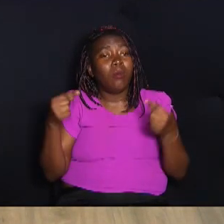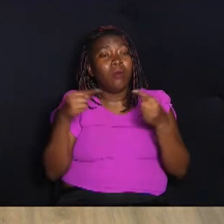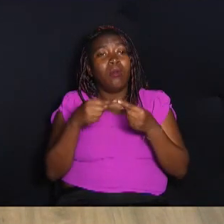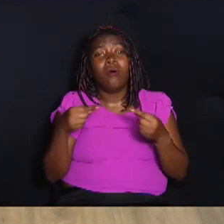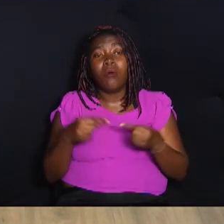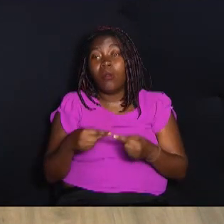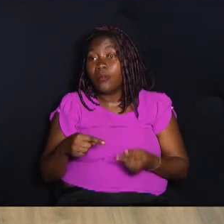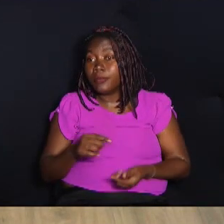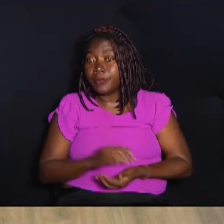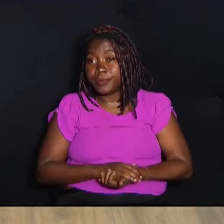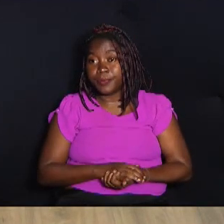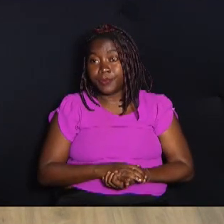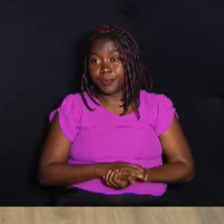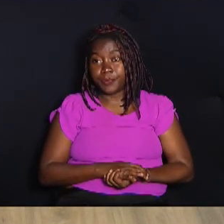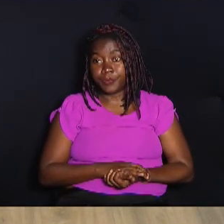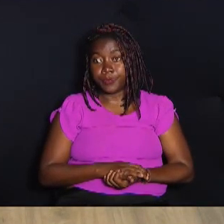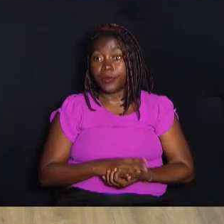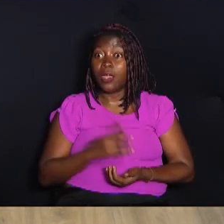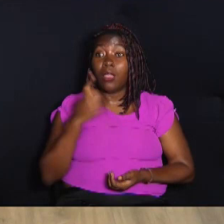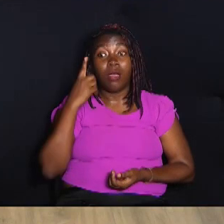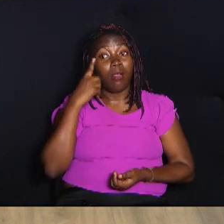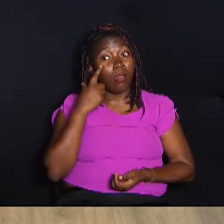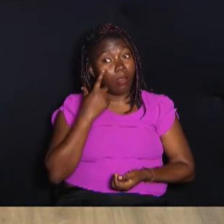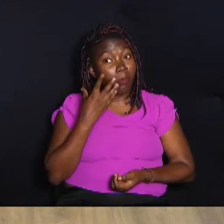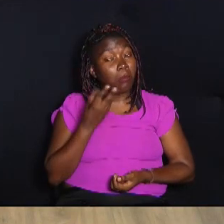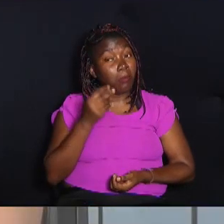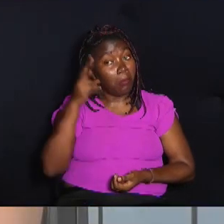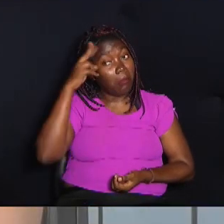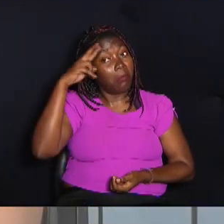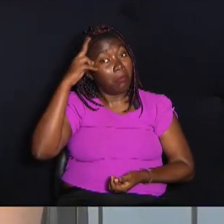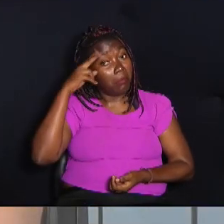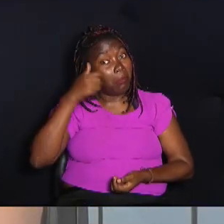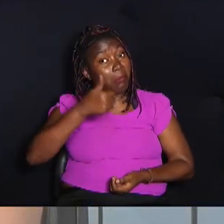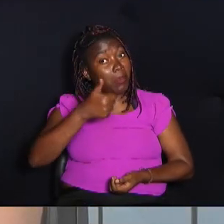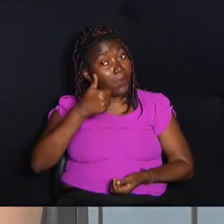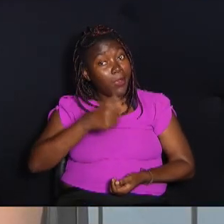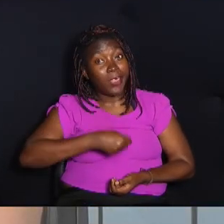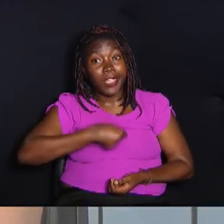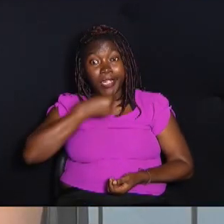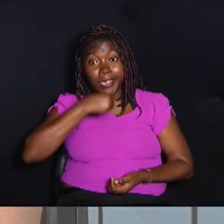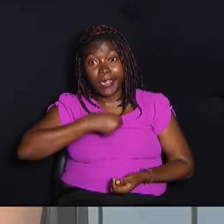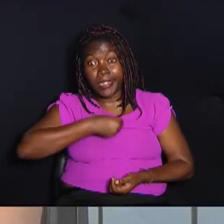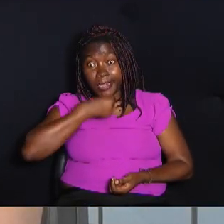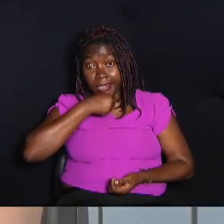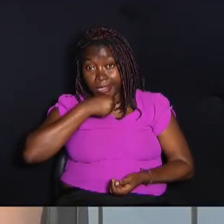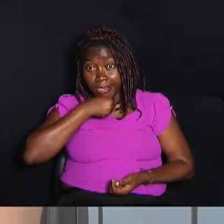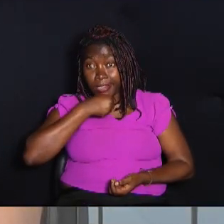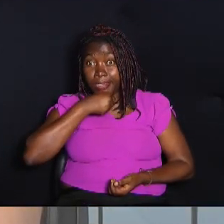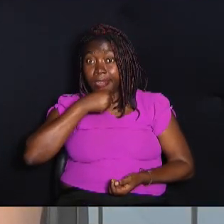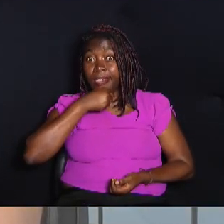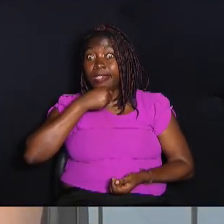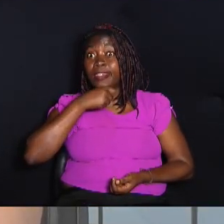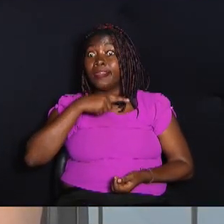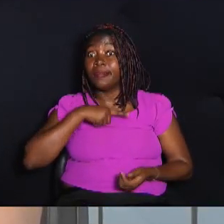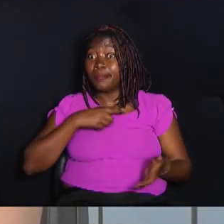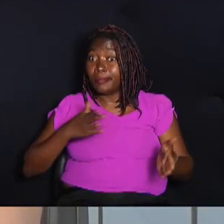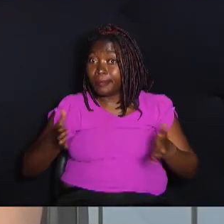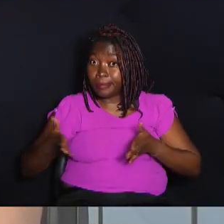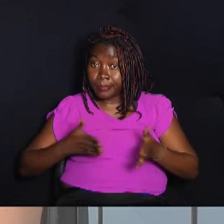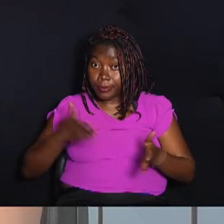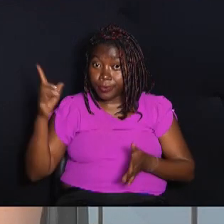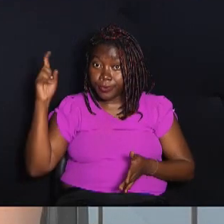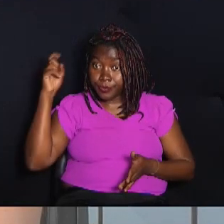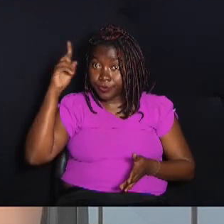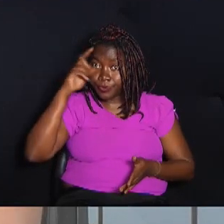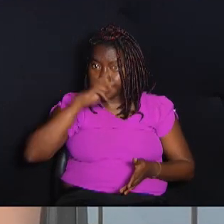nessa questão da saúde mental? Olha, Gabriel, muito bem lembrado. Os idosos passam por uma situação bem difícil,